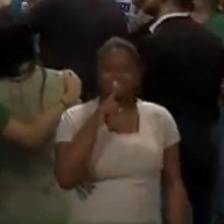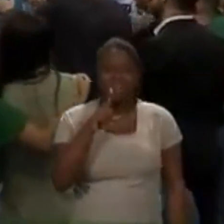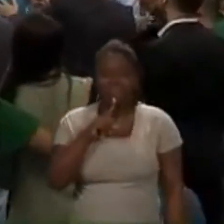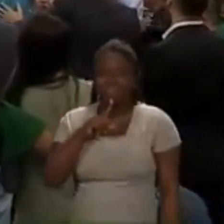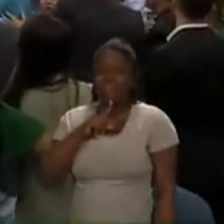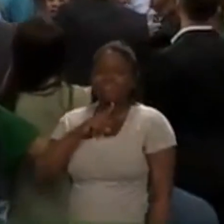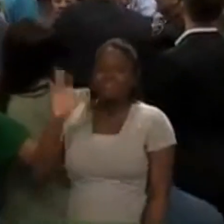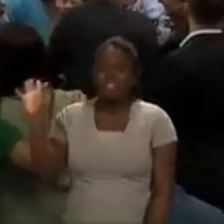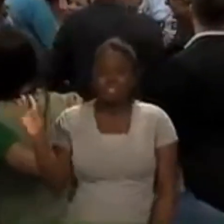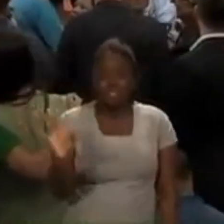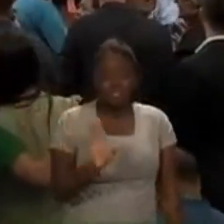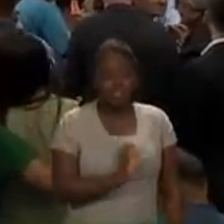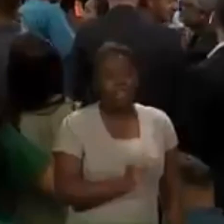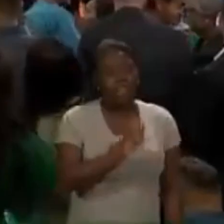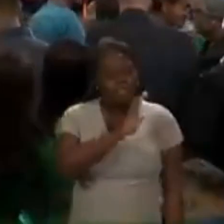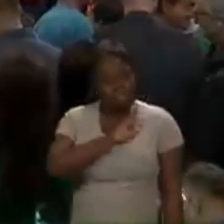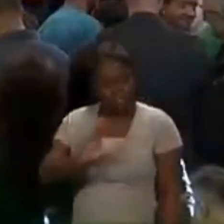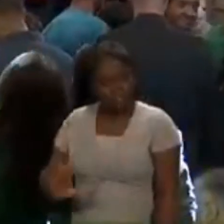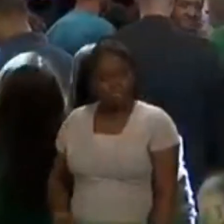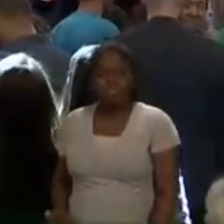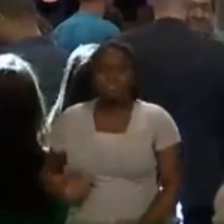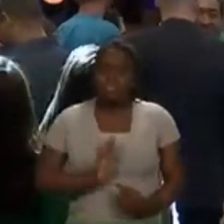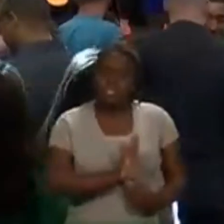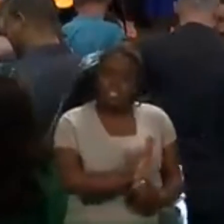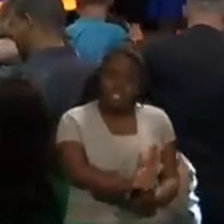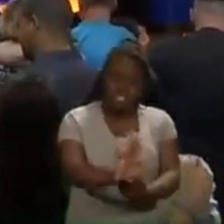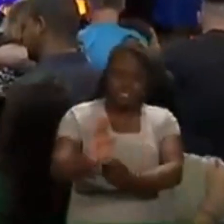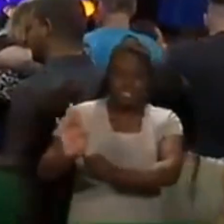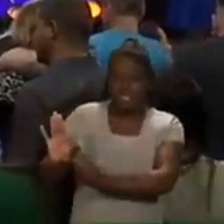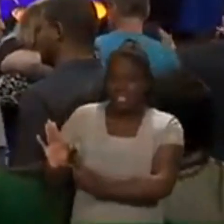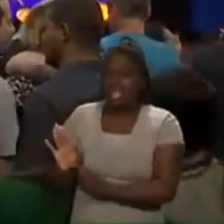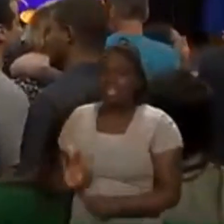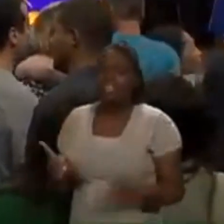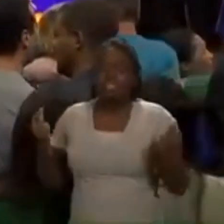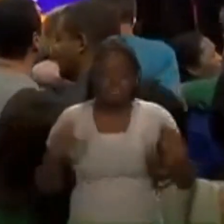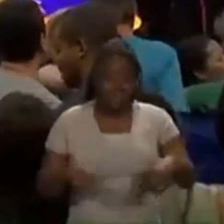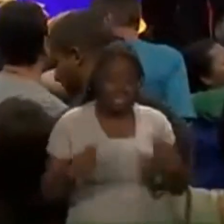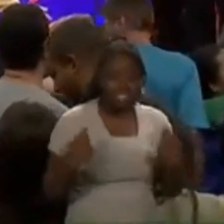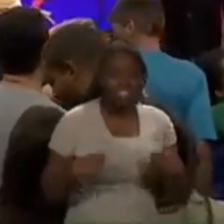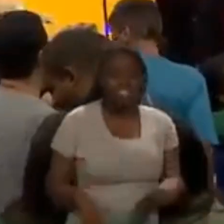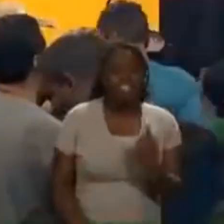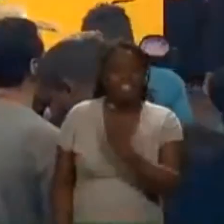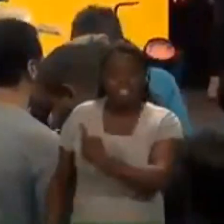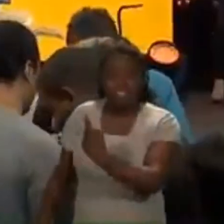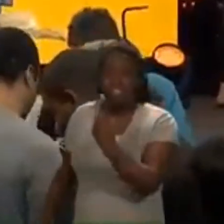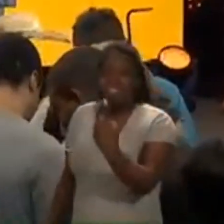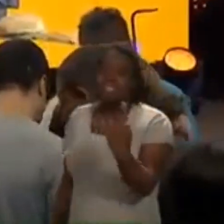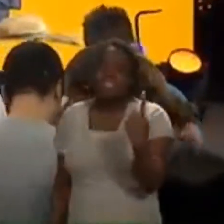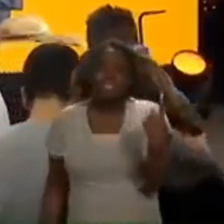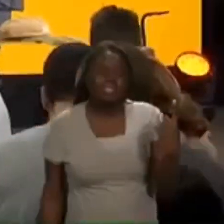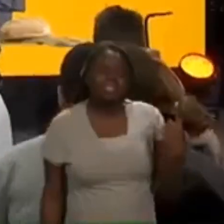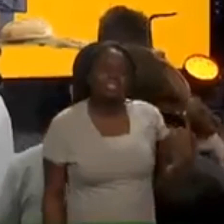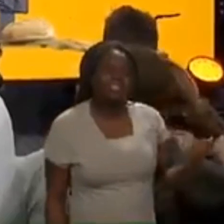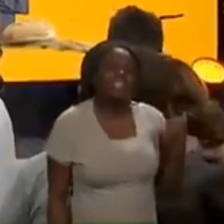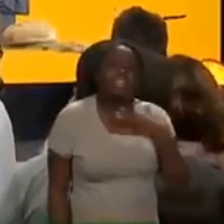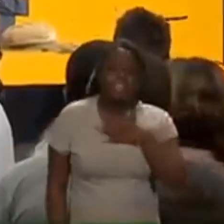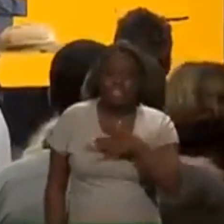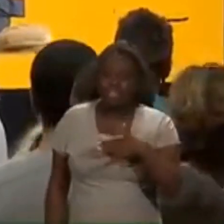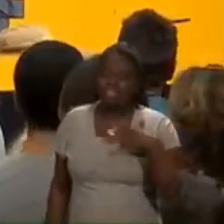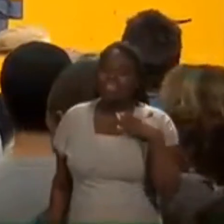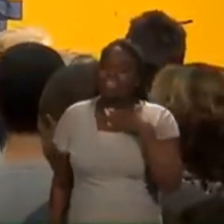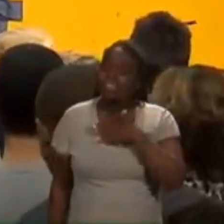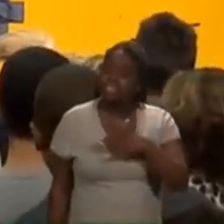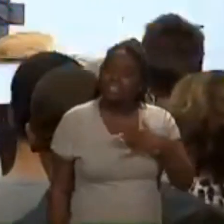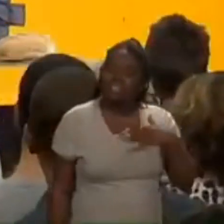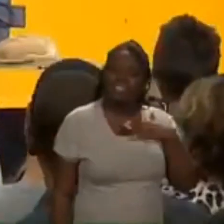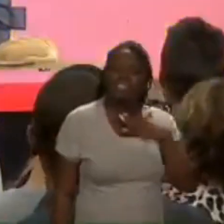Tenho convicção de que honrarei o chamado de Deus até o meu último fôlego de vida. Estou apenas